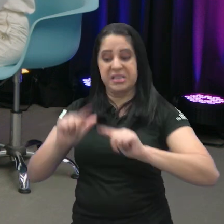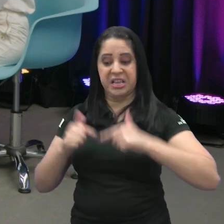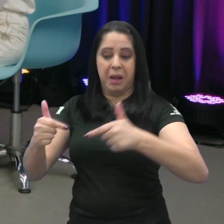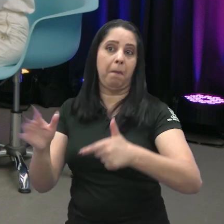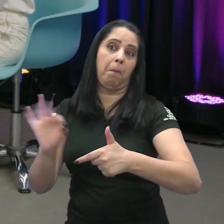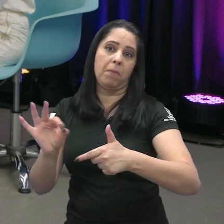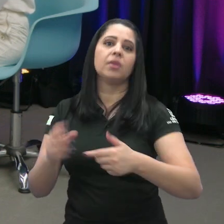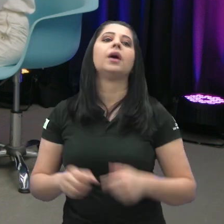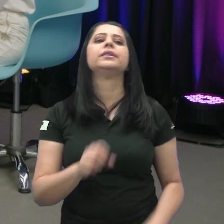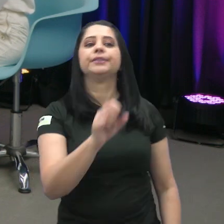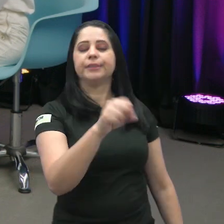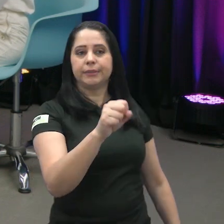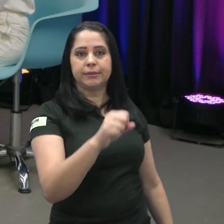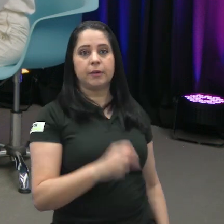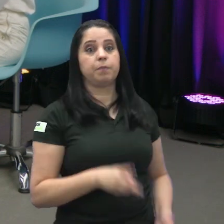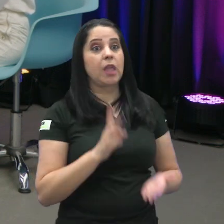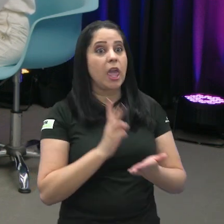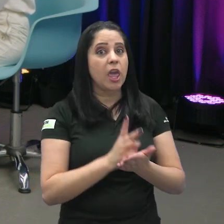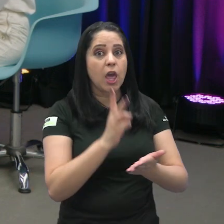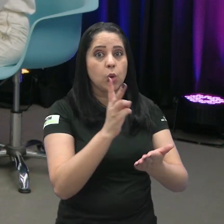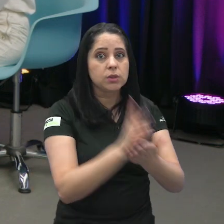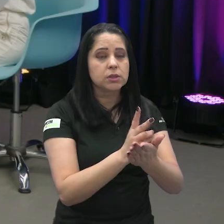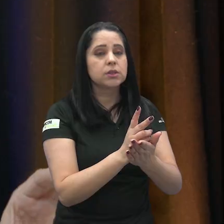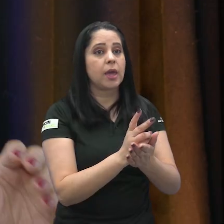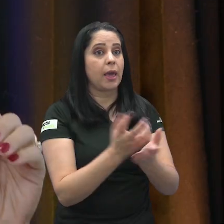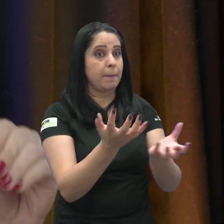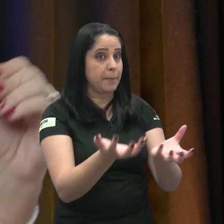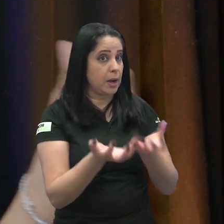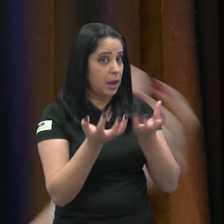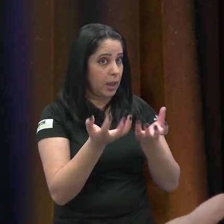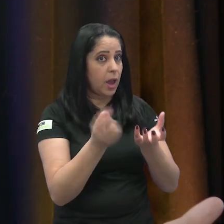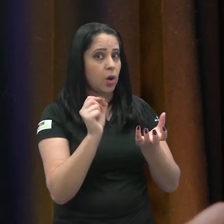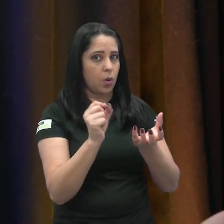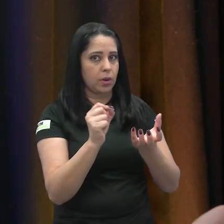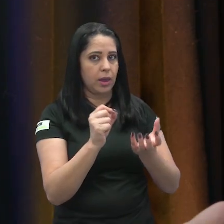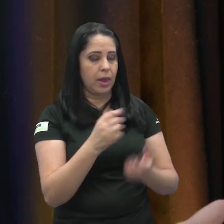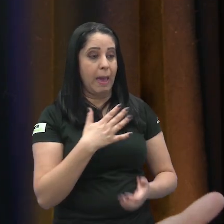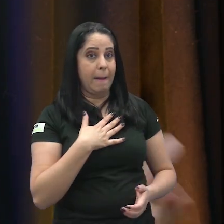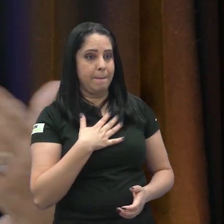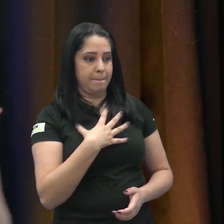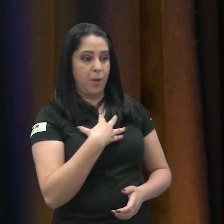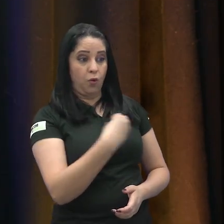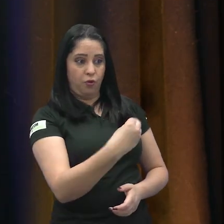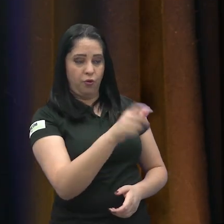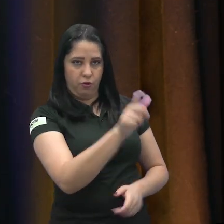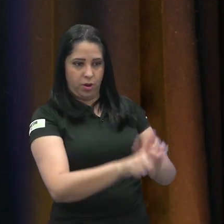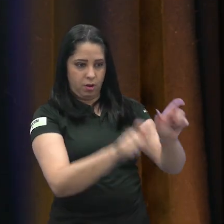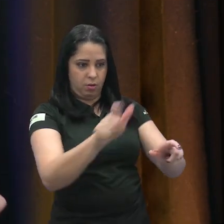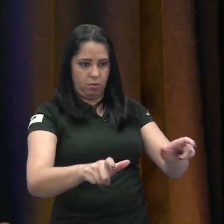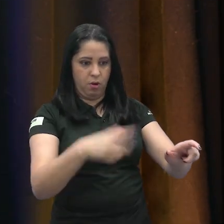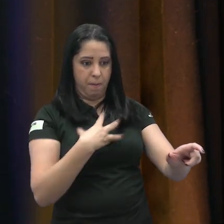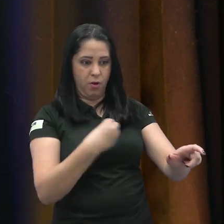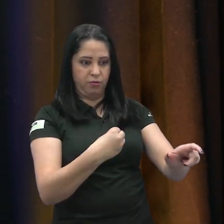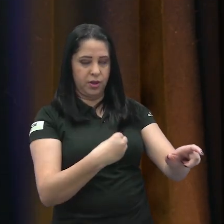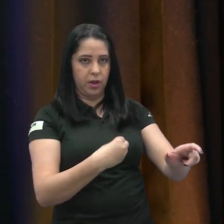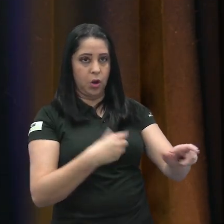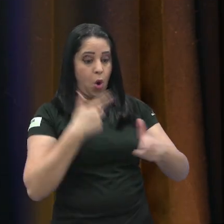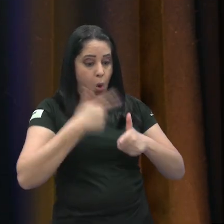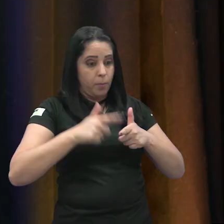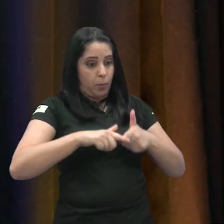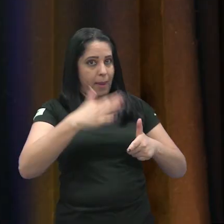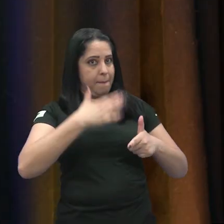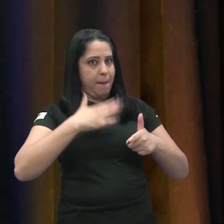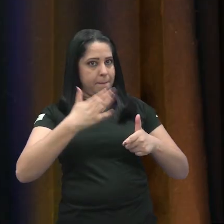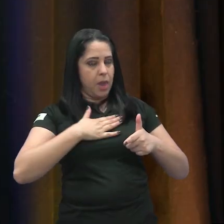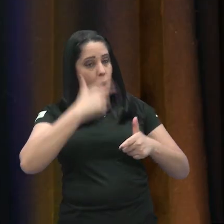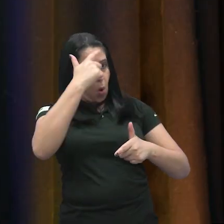coisas que eu sempre me preocupei muito, que era não deixar que ficasse para eles resolverem os meus problemas, aquilo que eu não dei conta de resolver. Então,